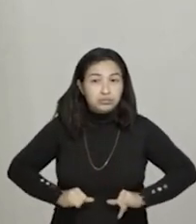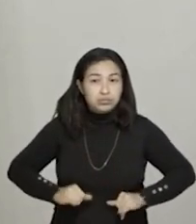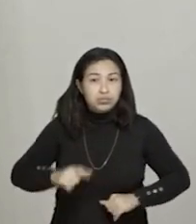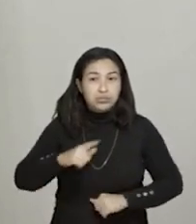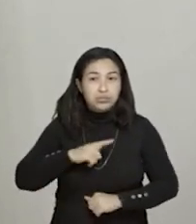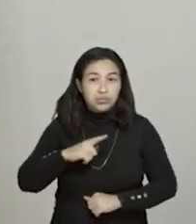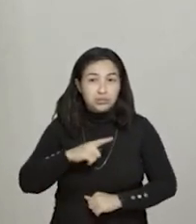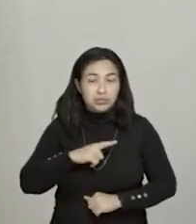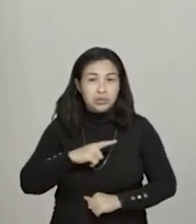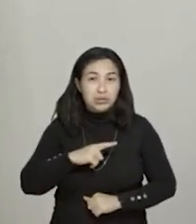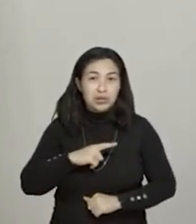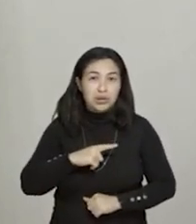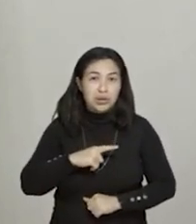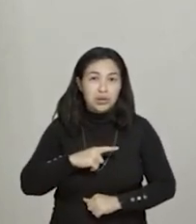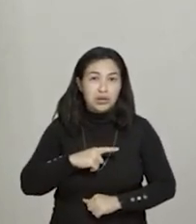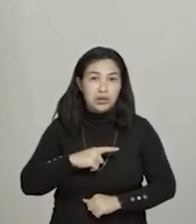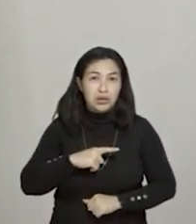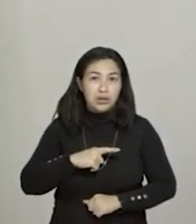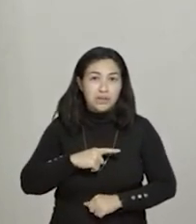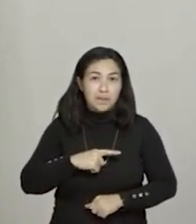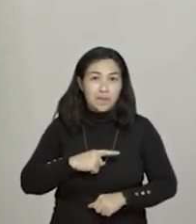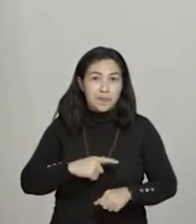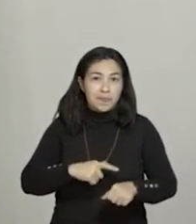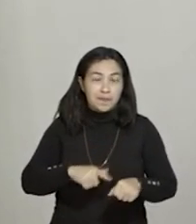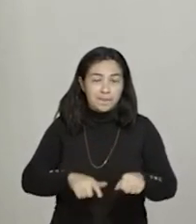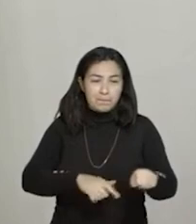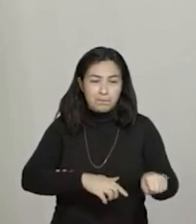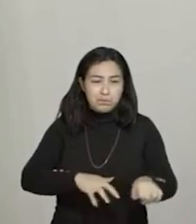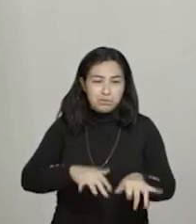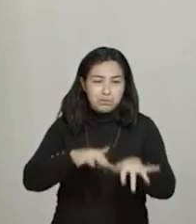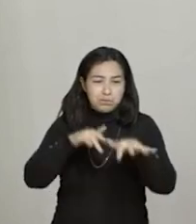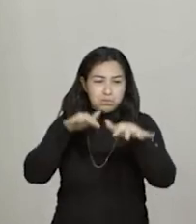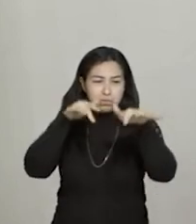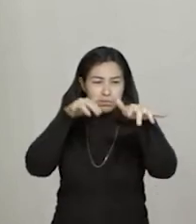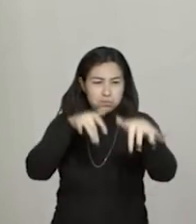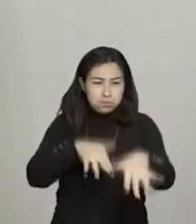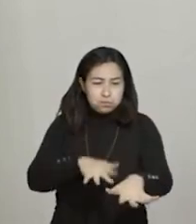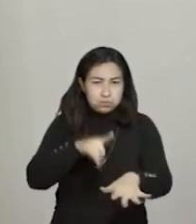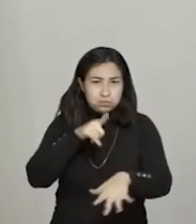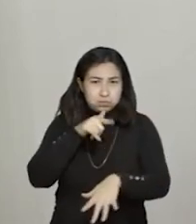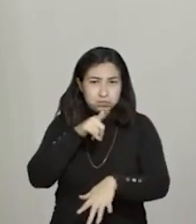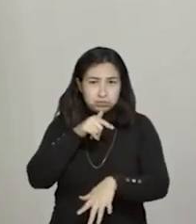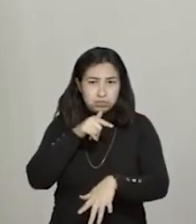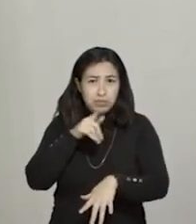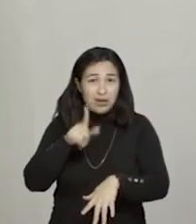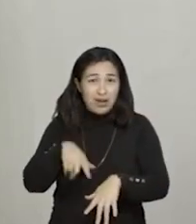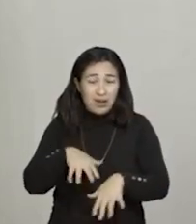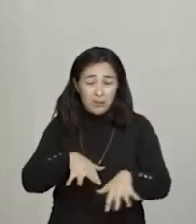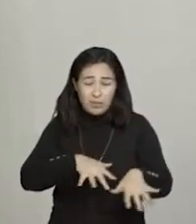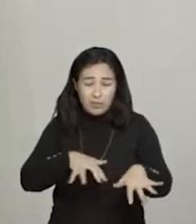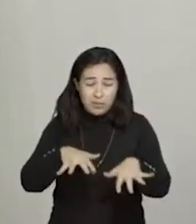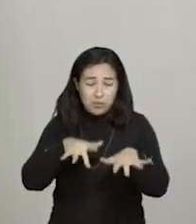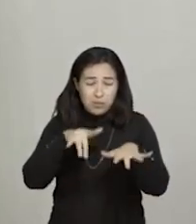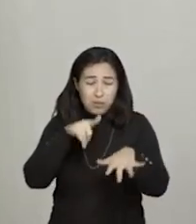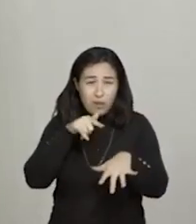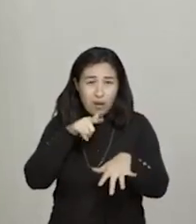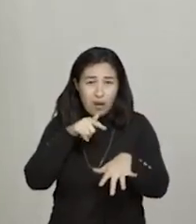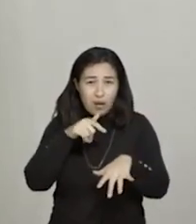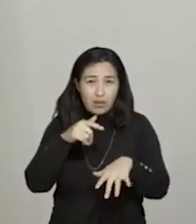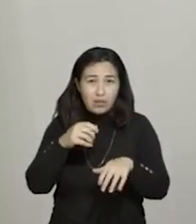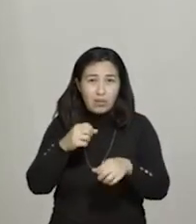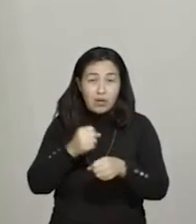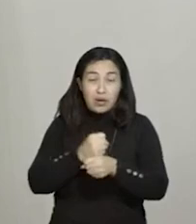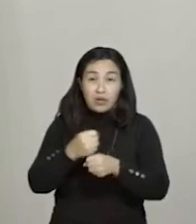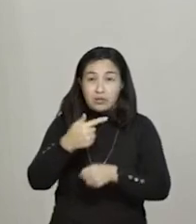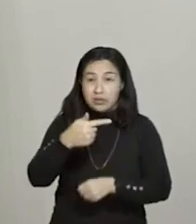uma cidade uma região que sofreu uma das maiores catástrofes da história Santa Catarina que foi enchente 74 e